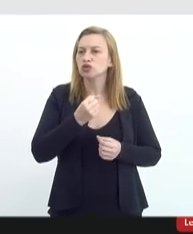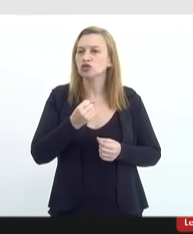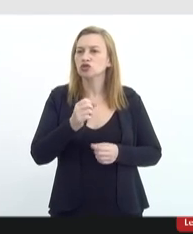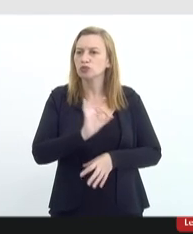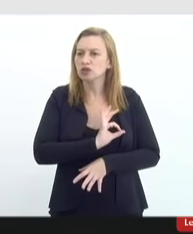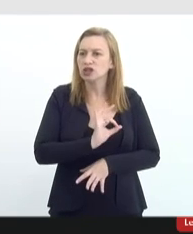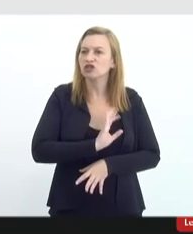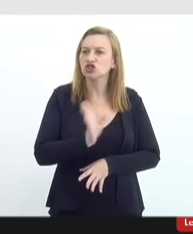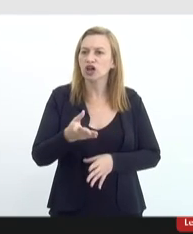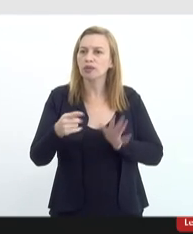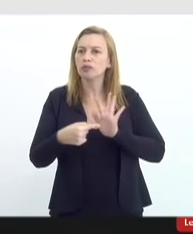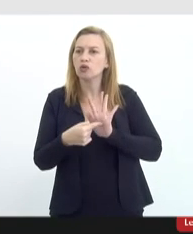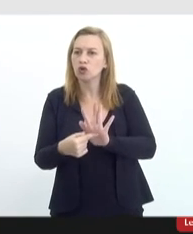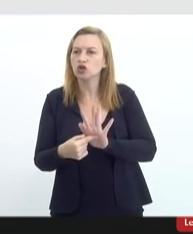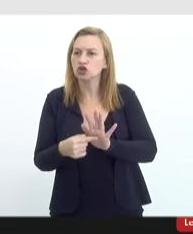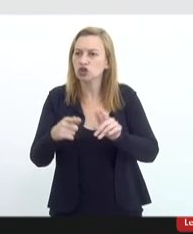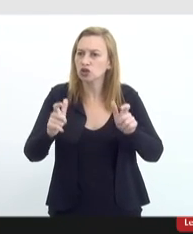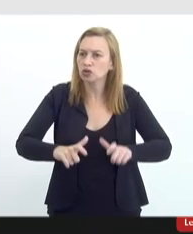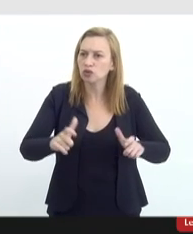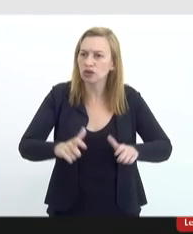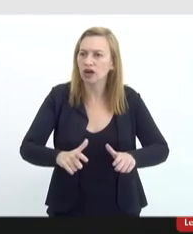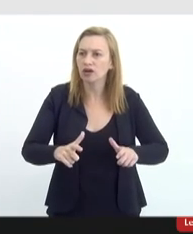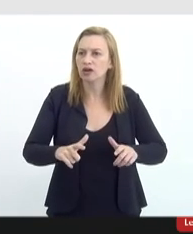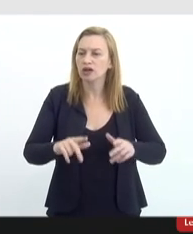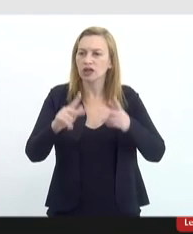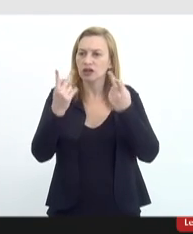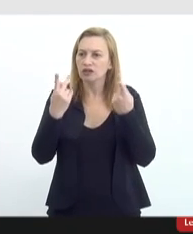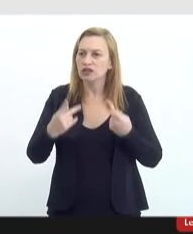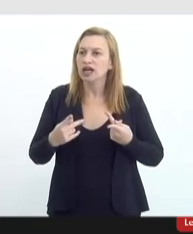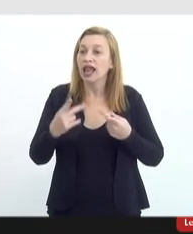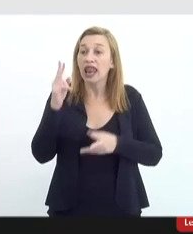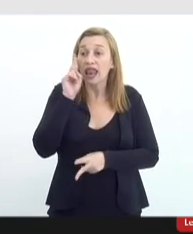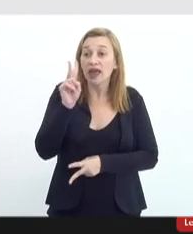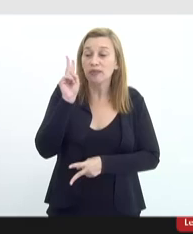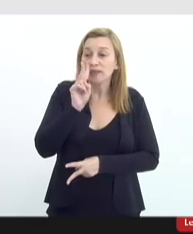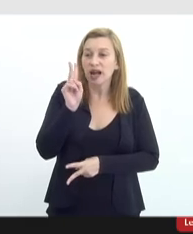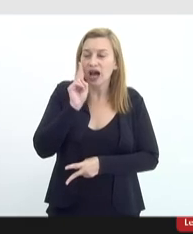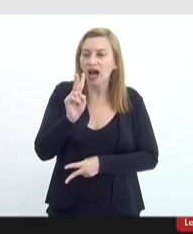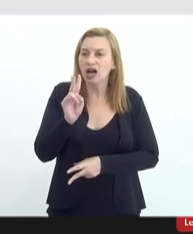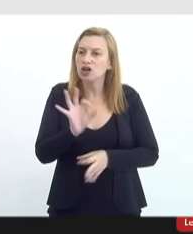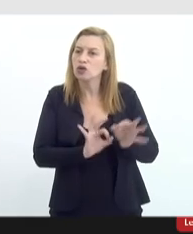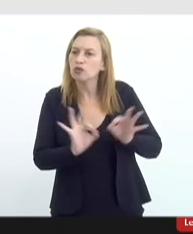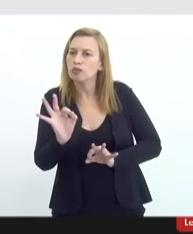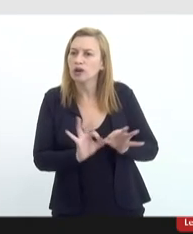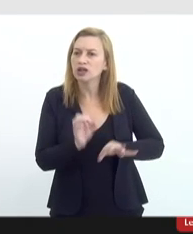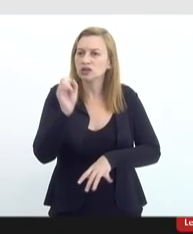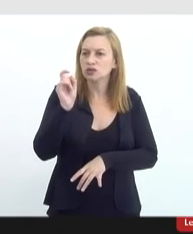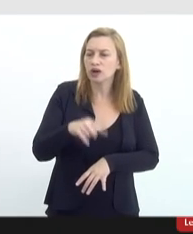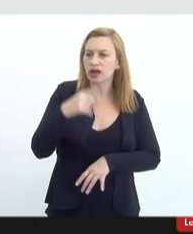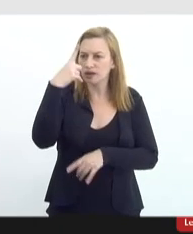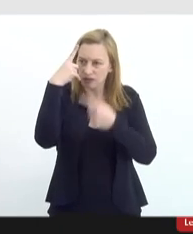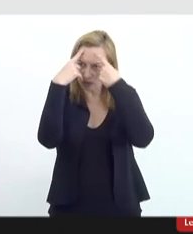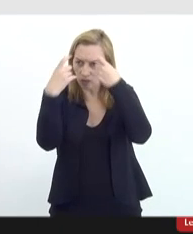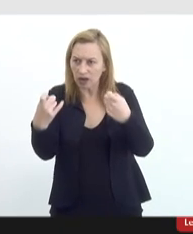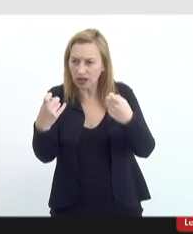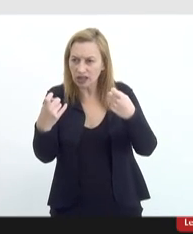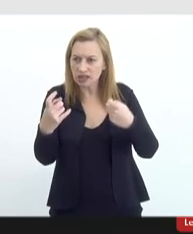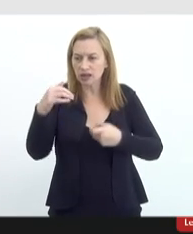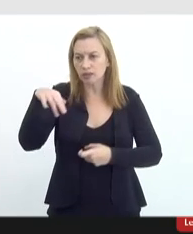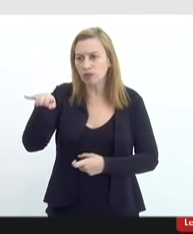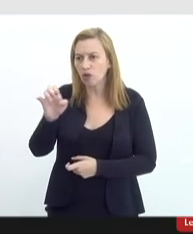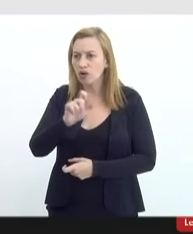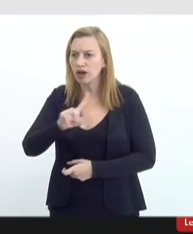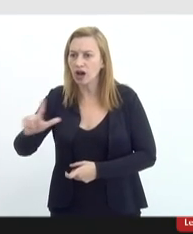a territorialização dessa violência física. Lembrar que um plano é dessa violência moral que envolve